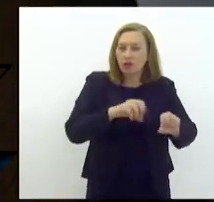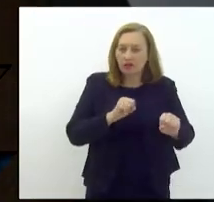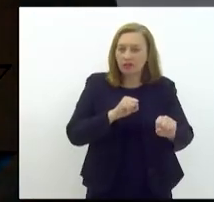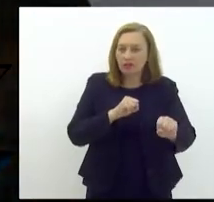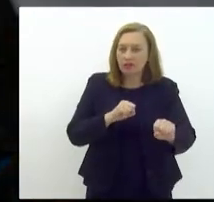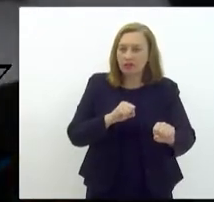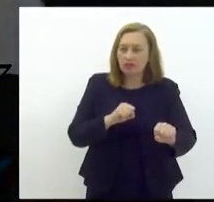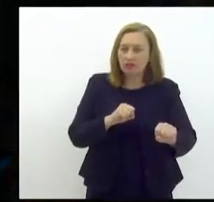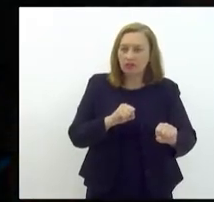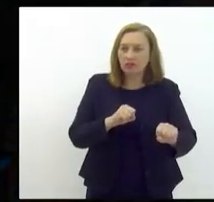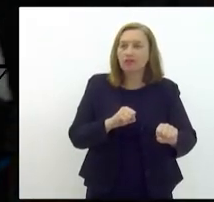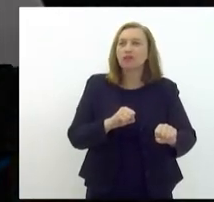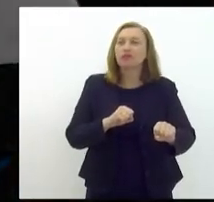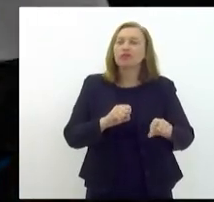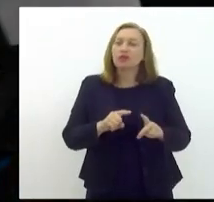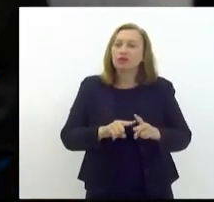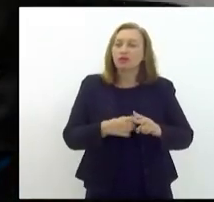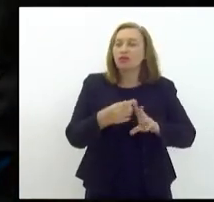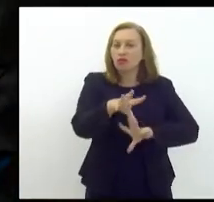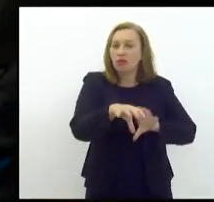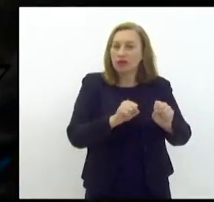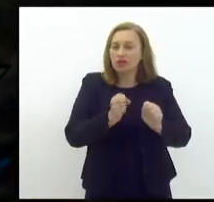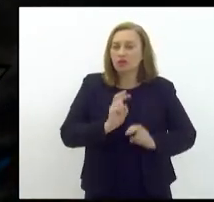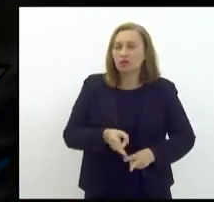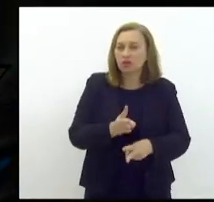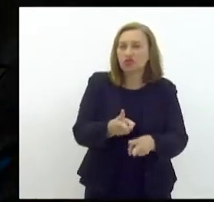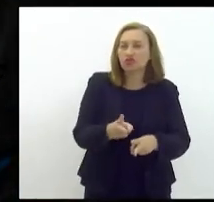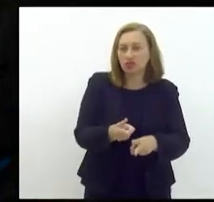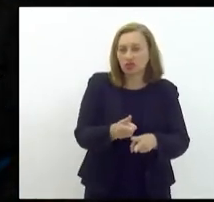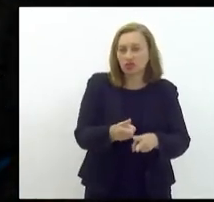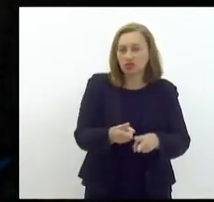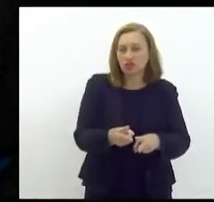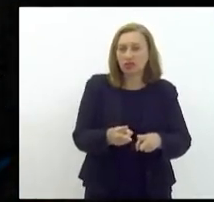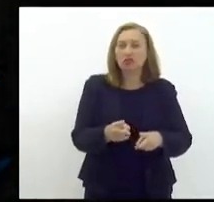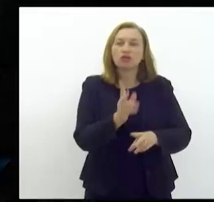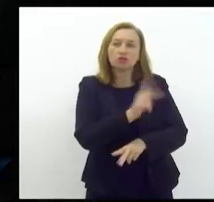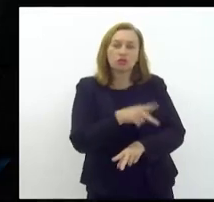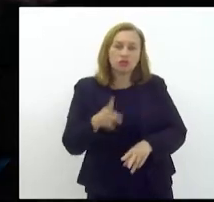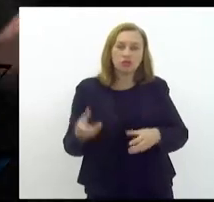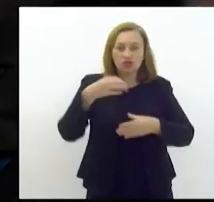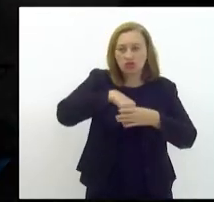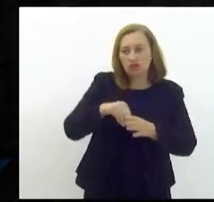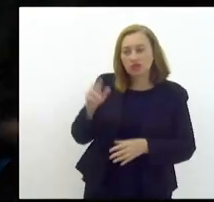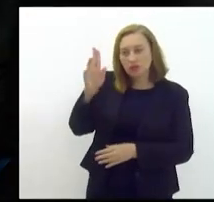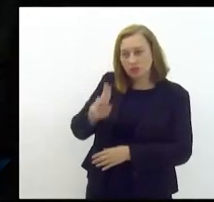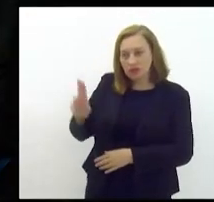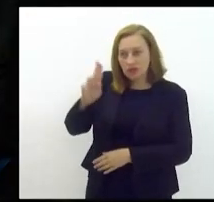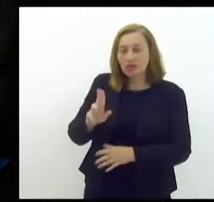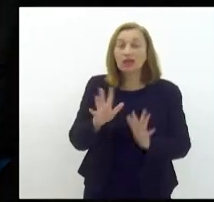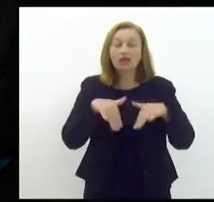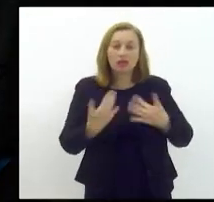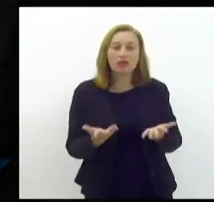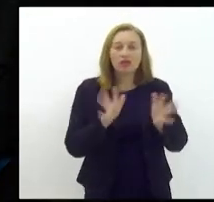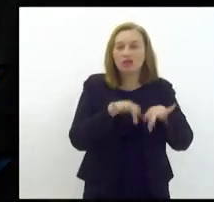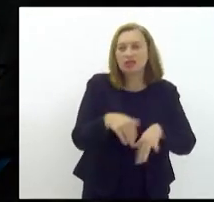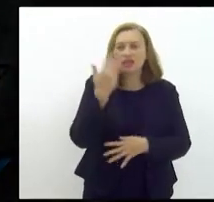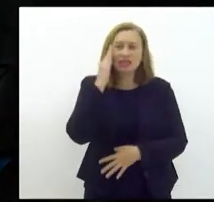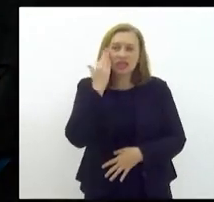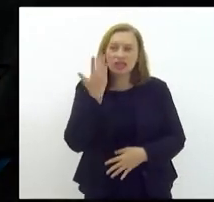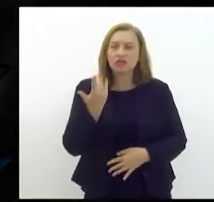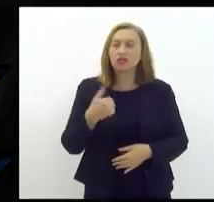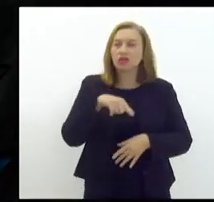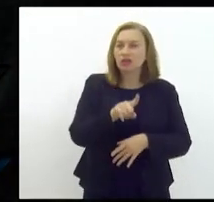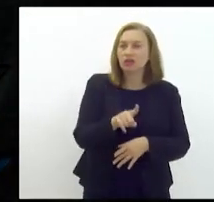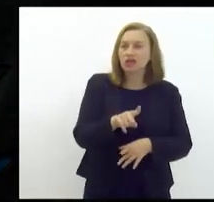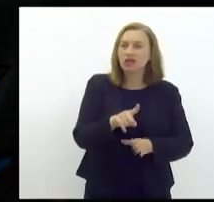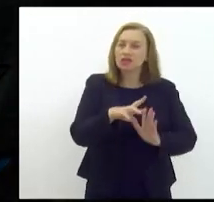atratividade da manutenção e formação contínua dos quadros dos docentes nas universidades então finalizando eu entendo que esse